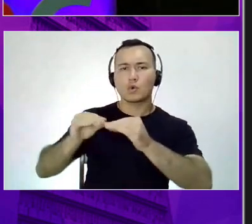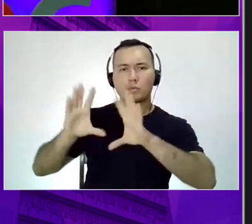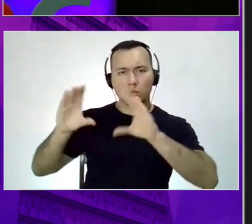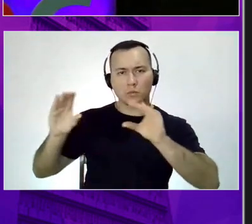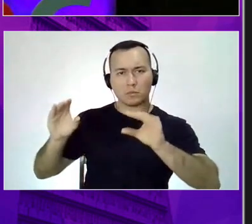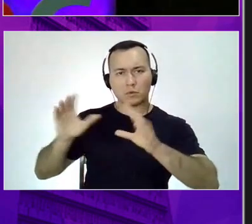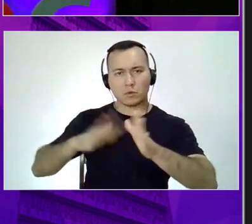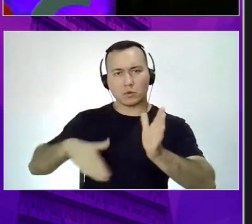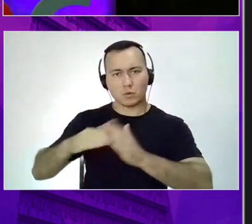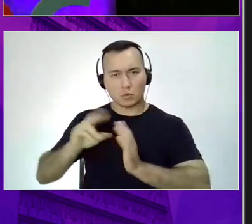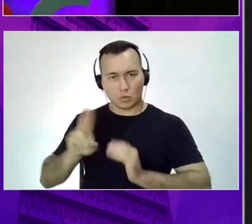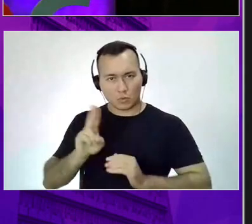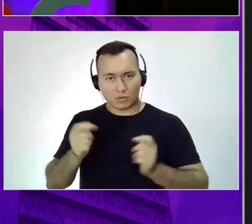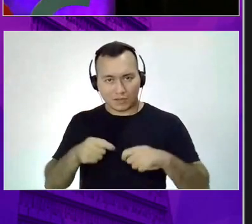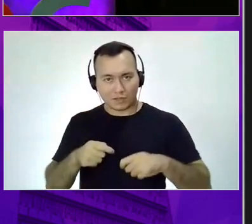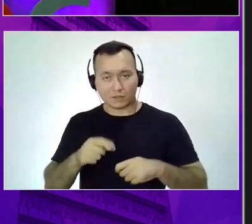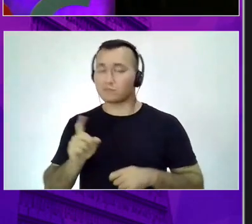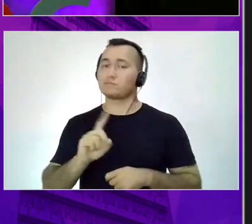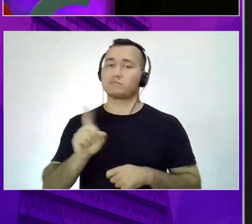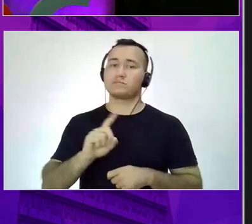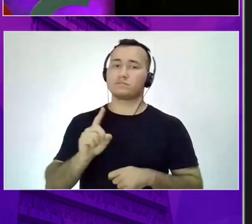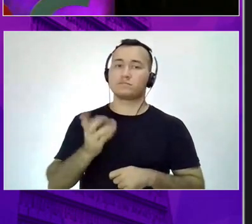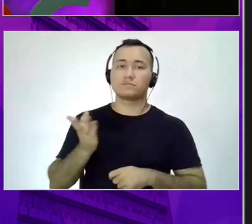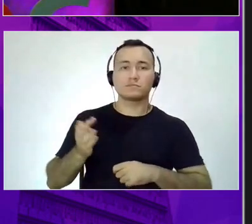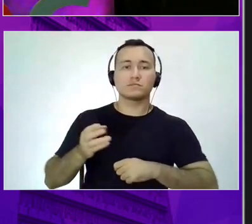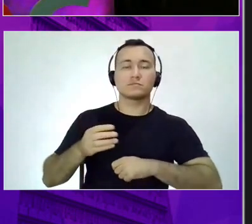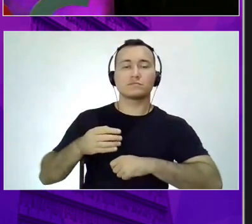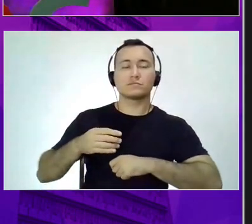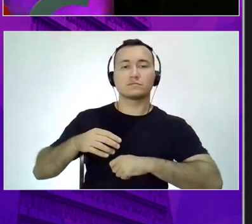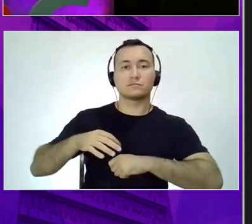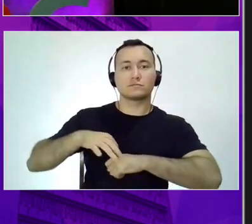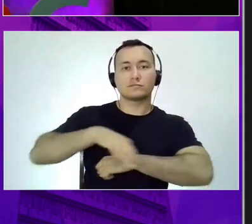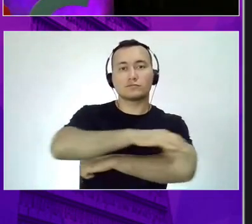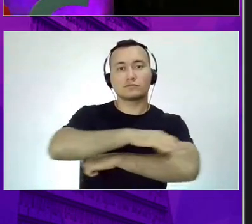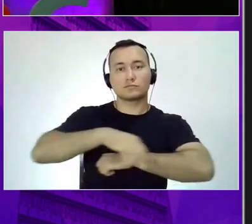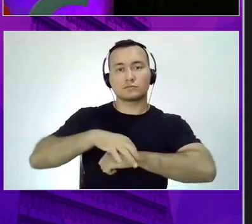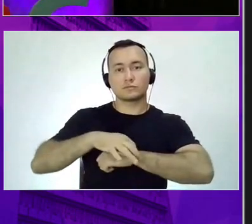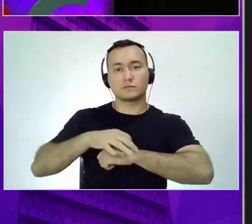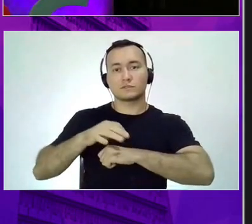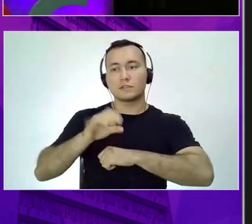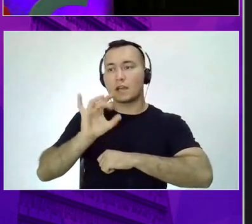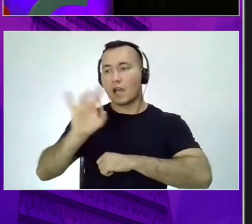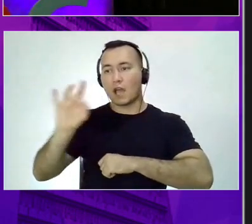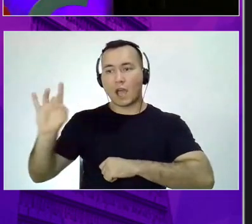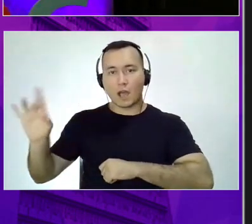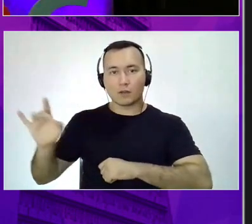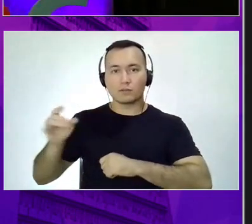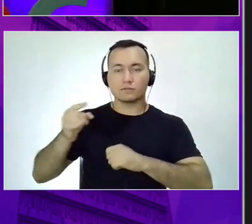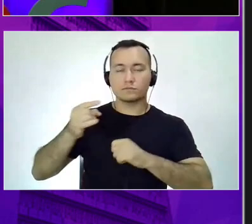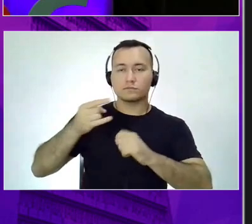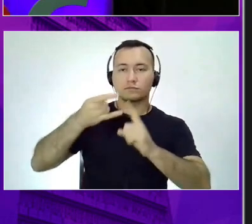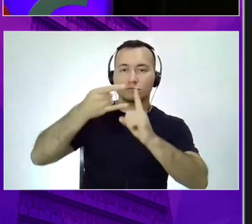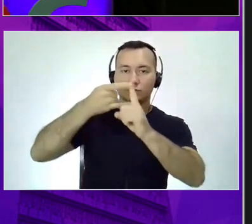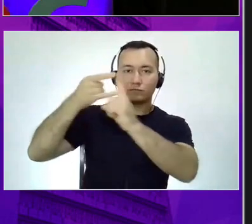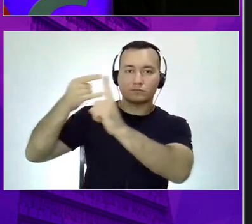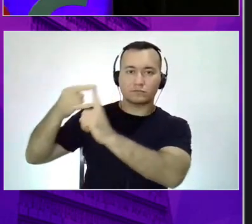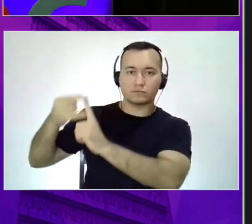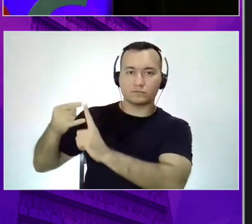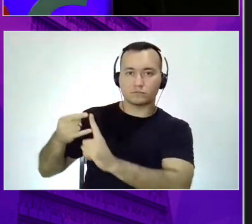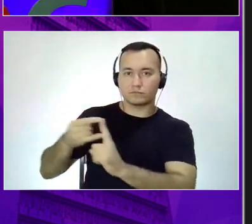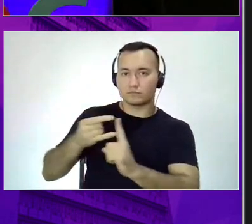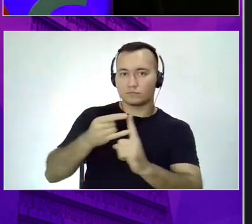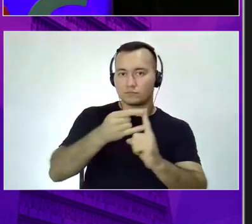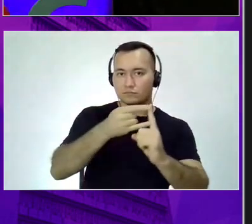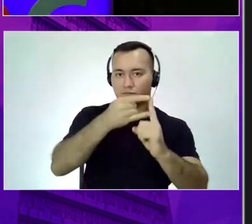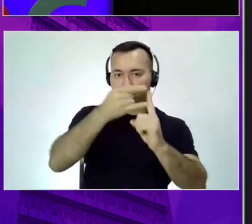building blocks. Então, a gente tem pequenos blocos ali, onde cada serviço ali ele responde uma necessidade que a gente